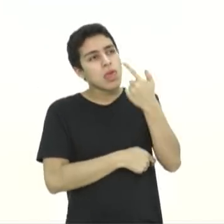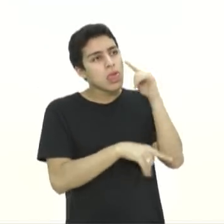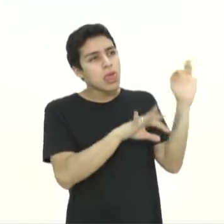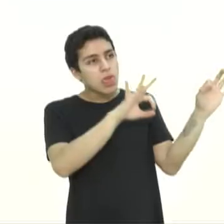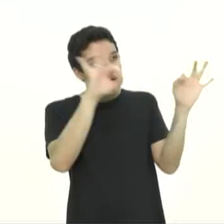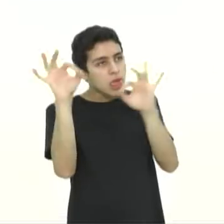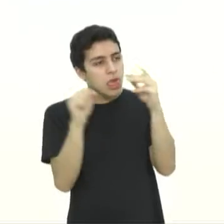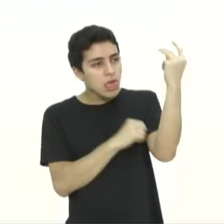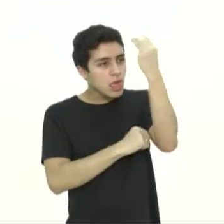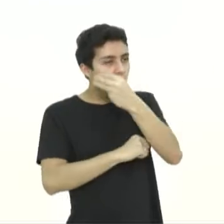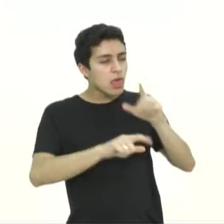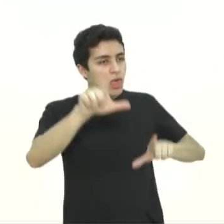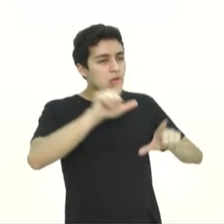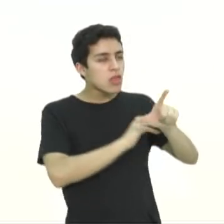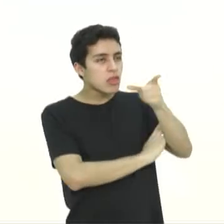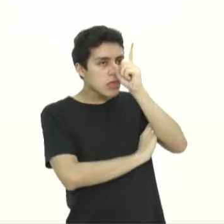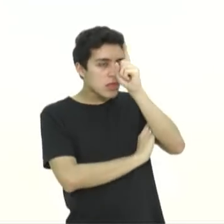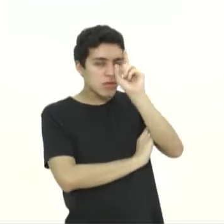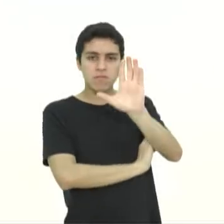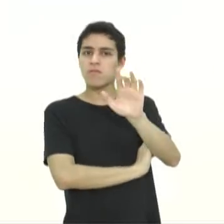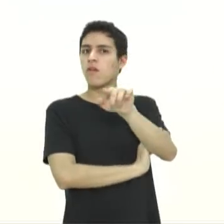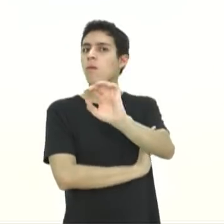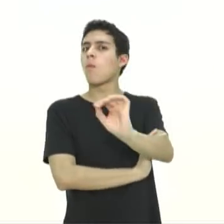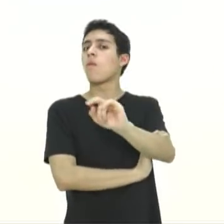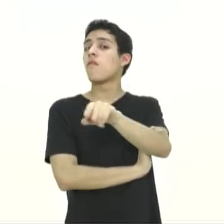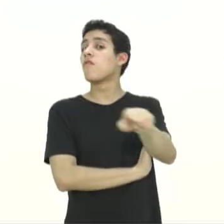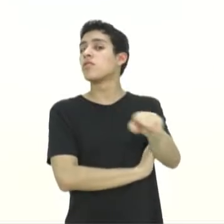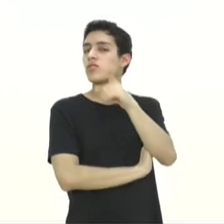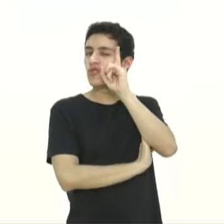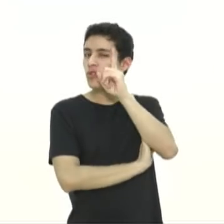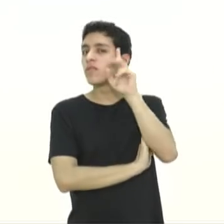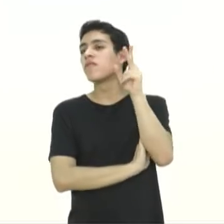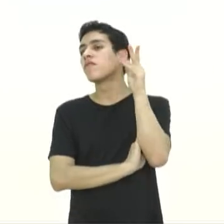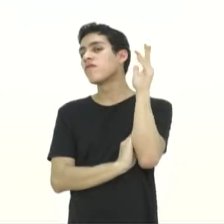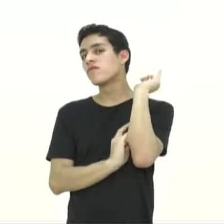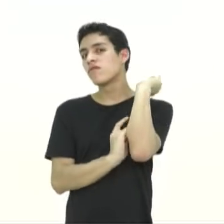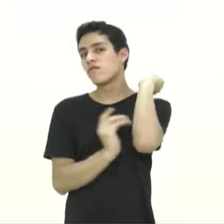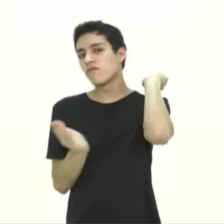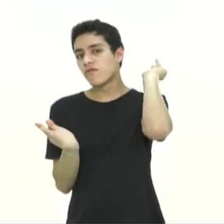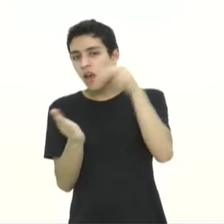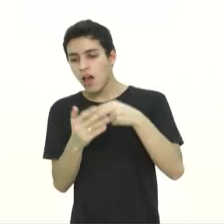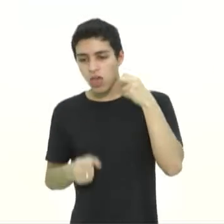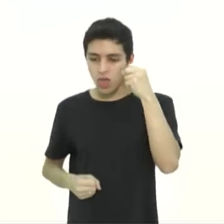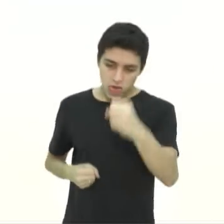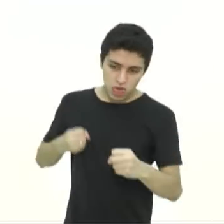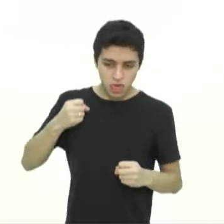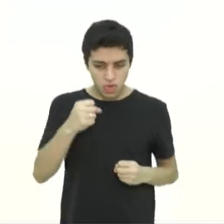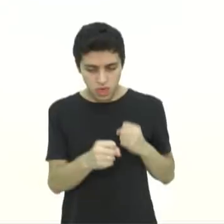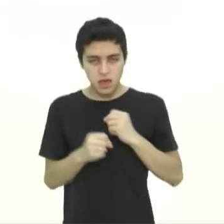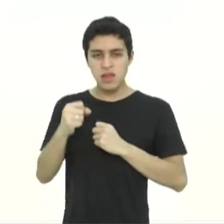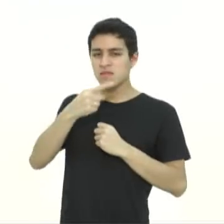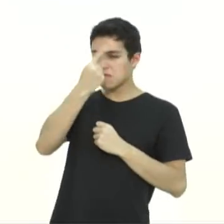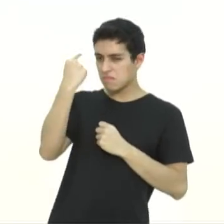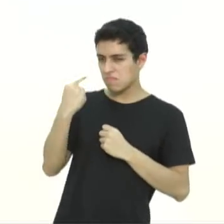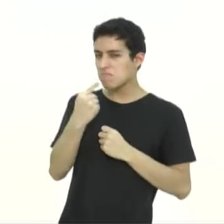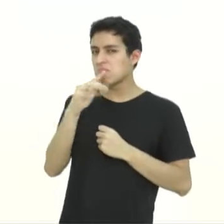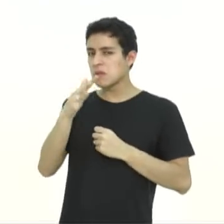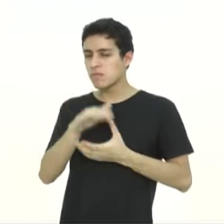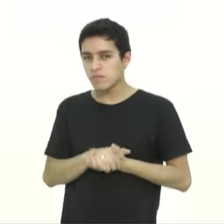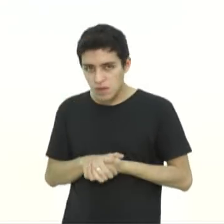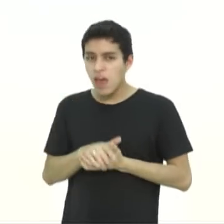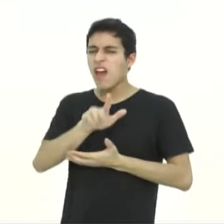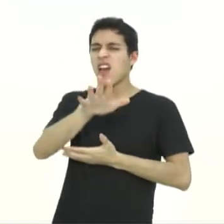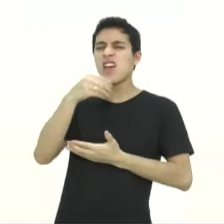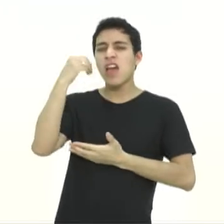TV por dia, menos você, porque todos os dias você vai caminhar ao menos meia hora. Por experiência própria, após